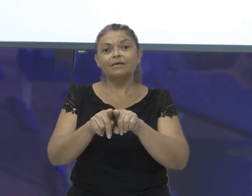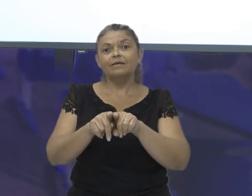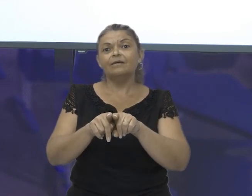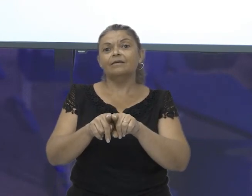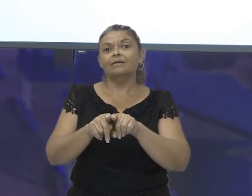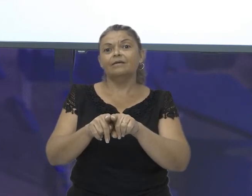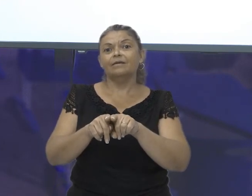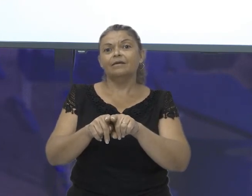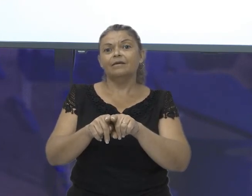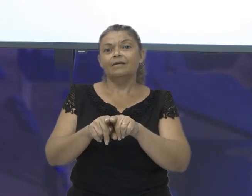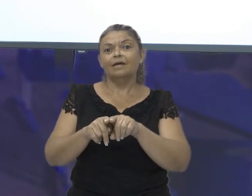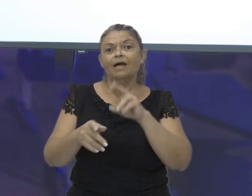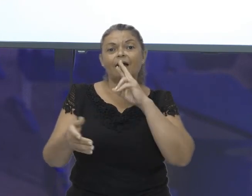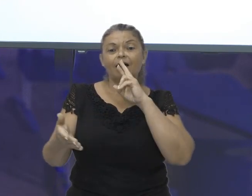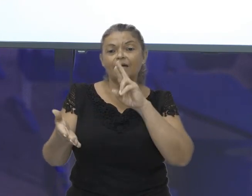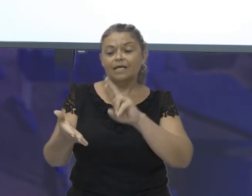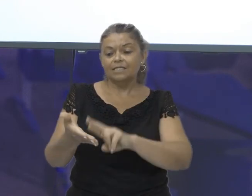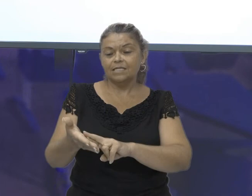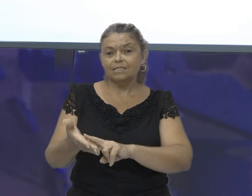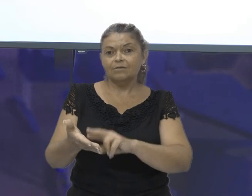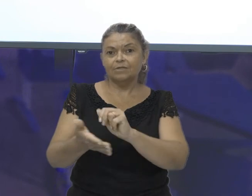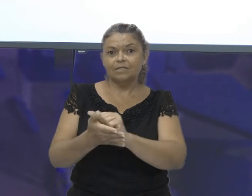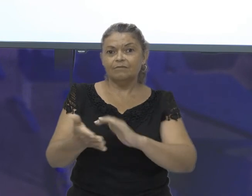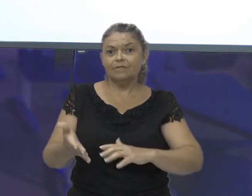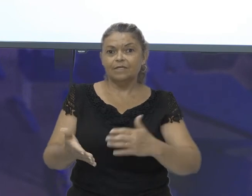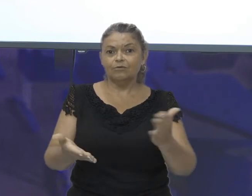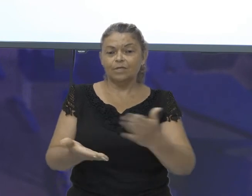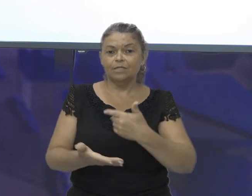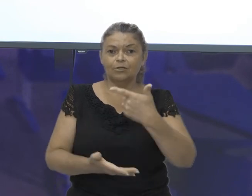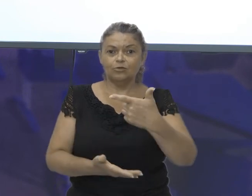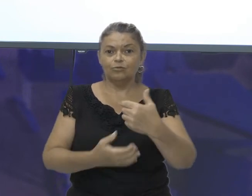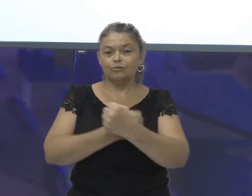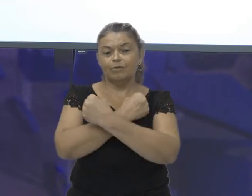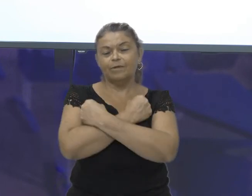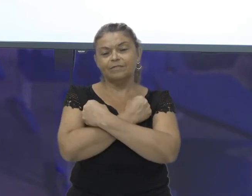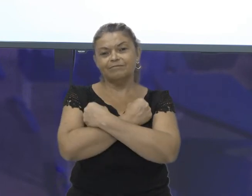e também a realização das atividades do Caderno 2. Um grande abraço!